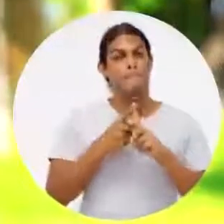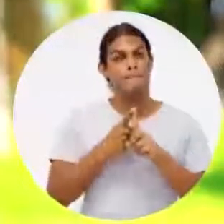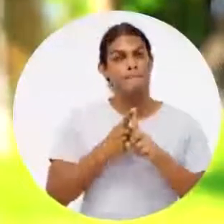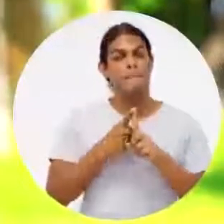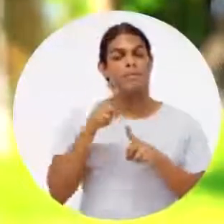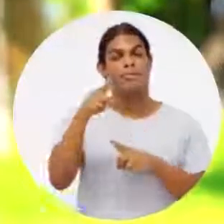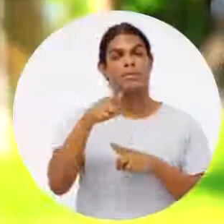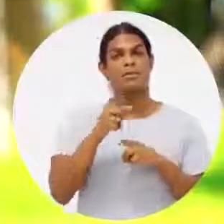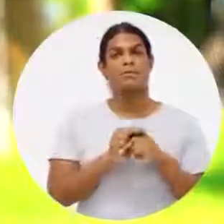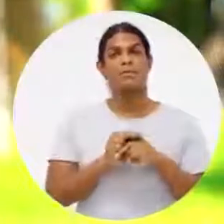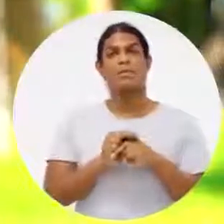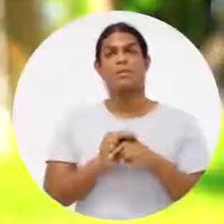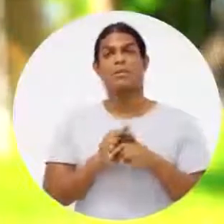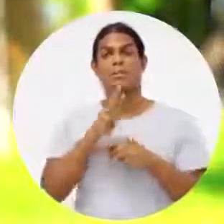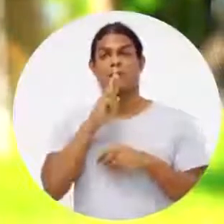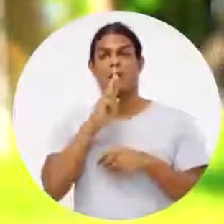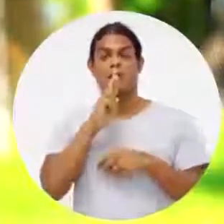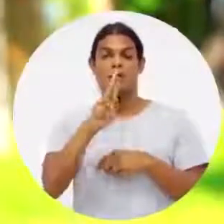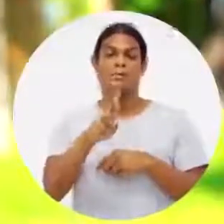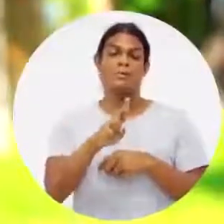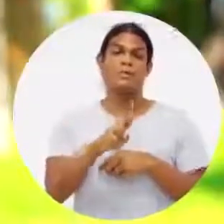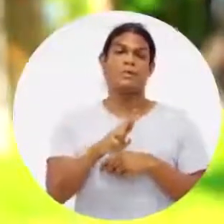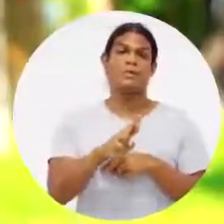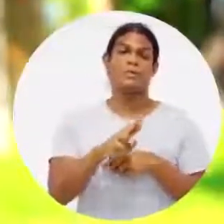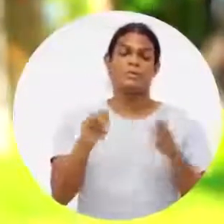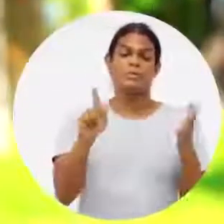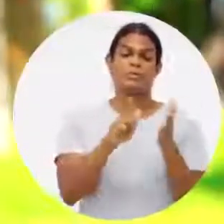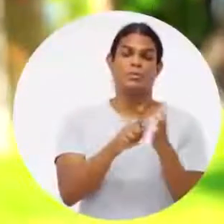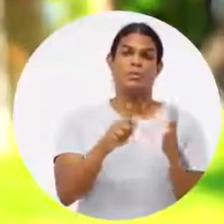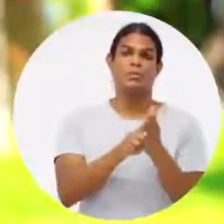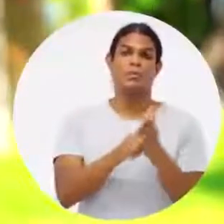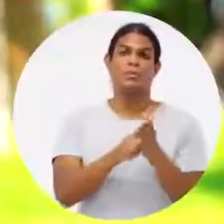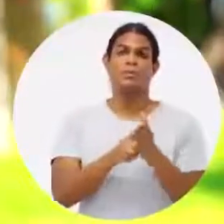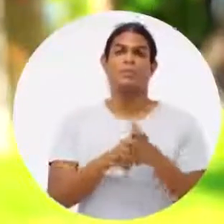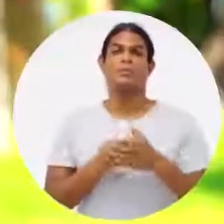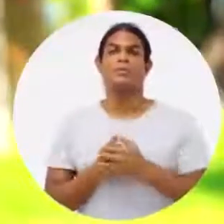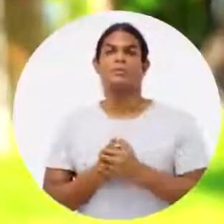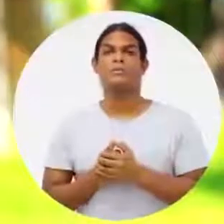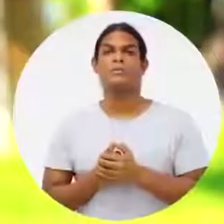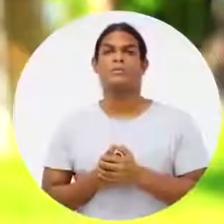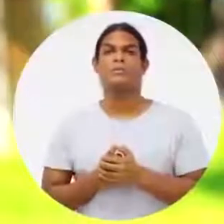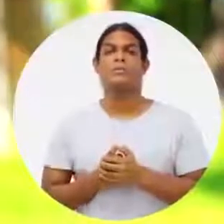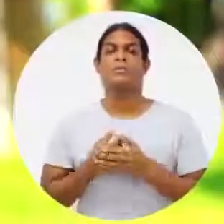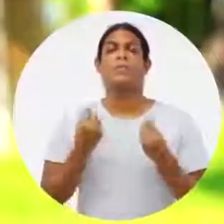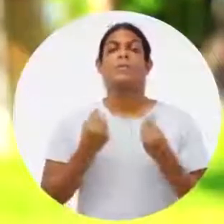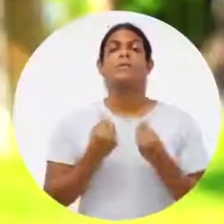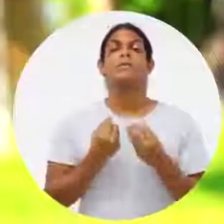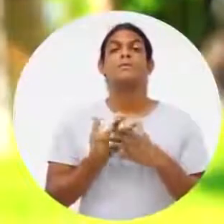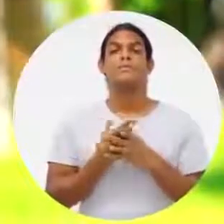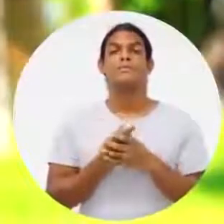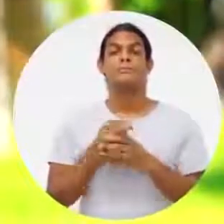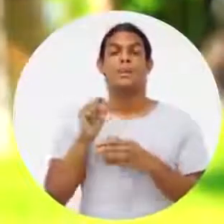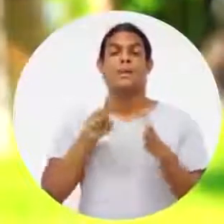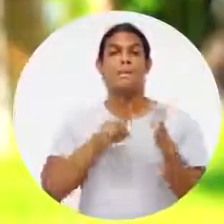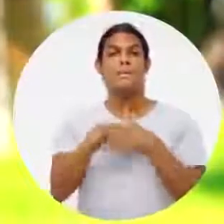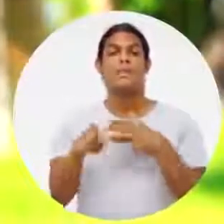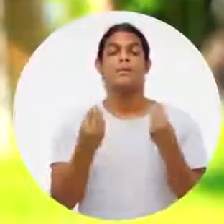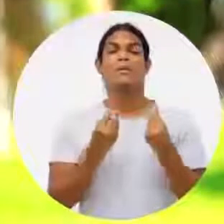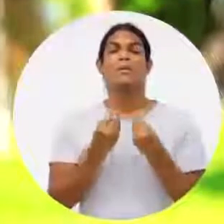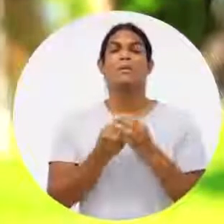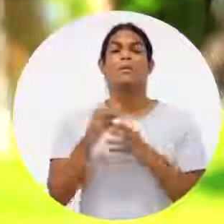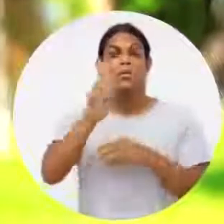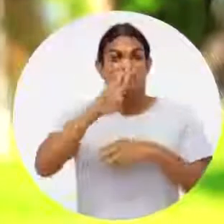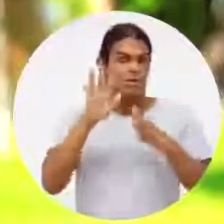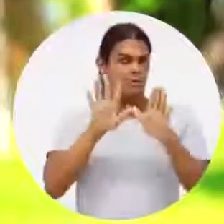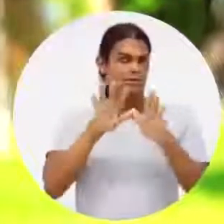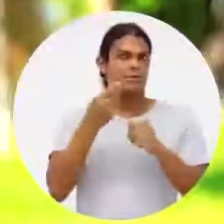deve fazer uma folha de resposta, apenas com o cabeçalho. O que deve conter esse cabeçalho? O